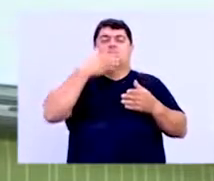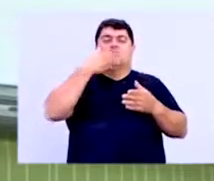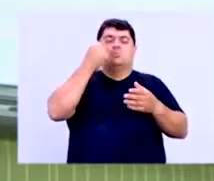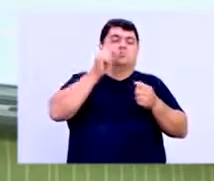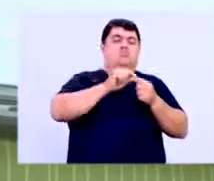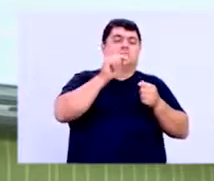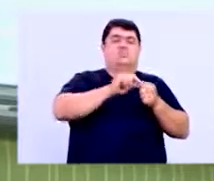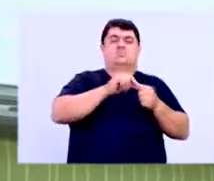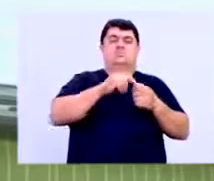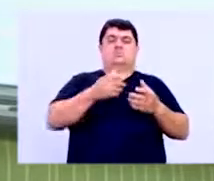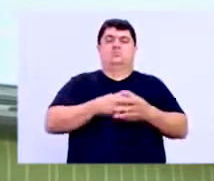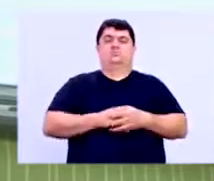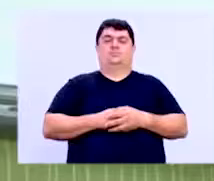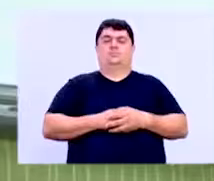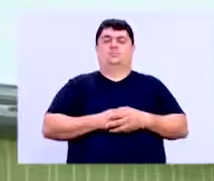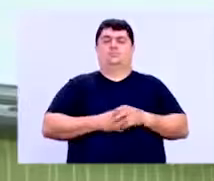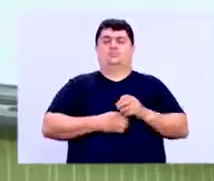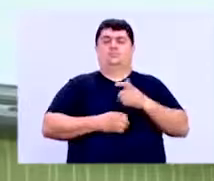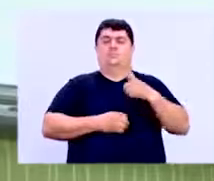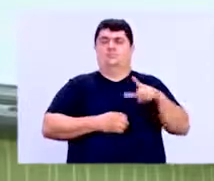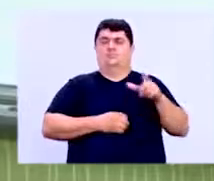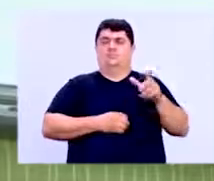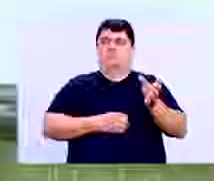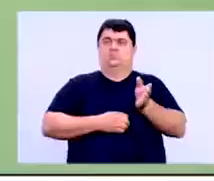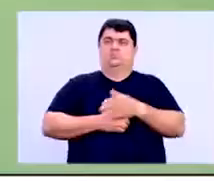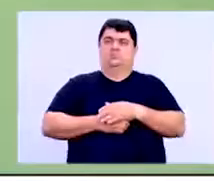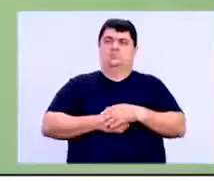produzido, certo? Próximo item.